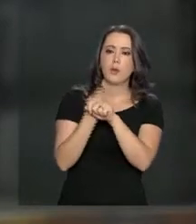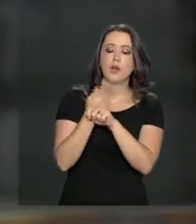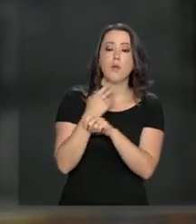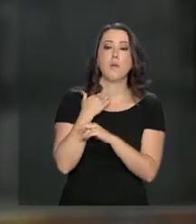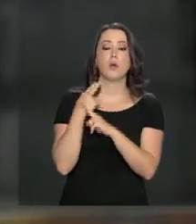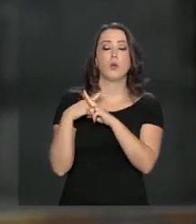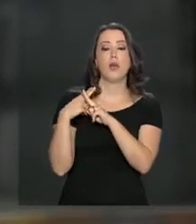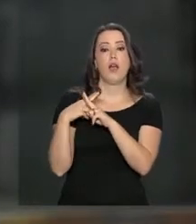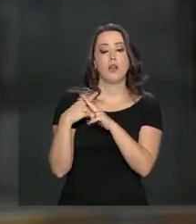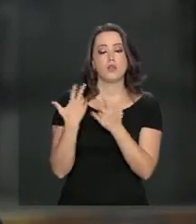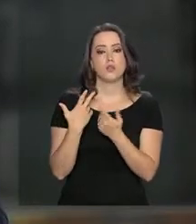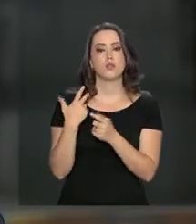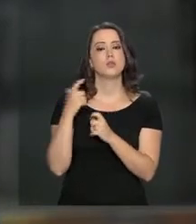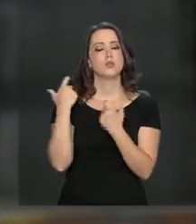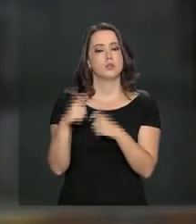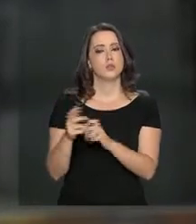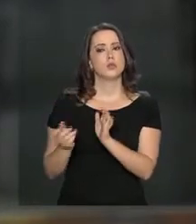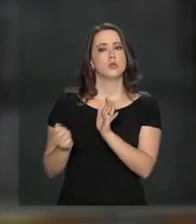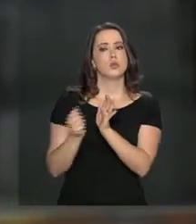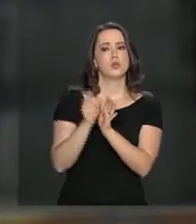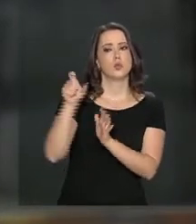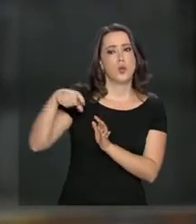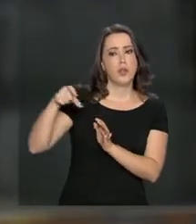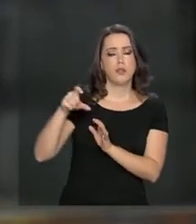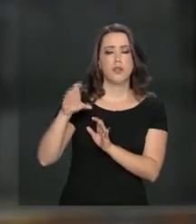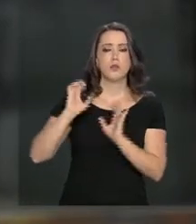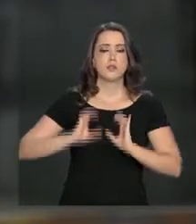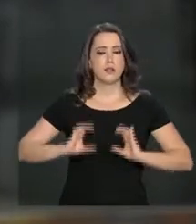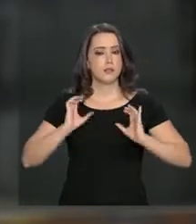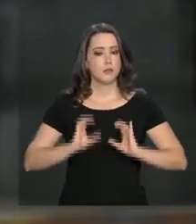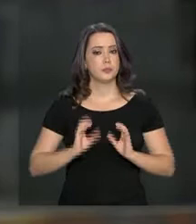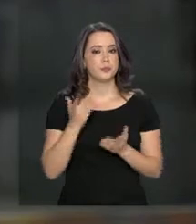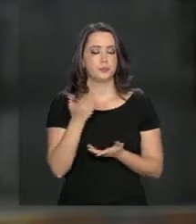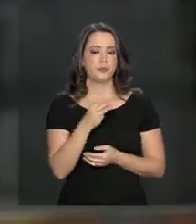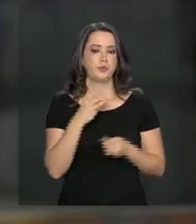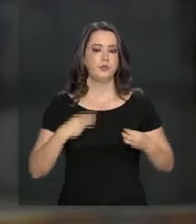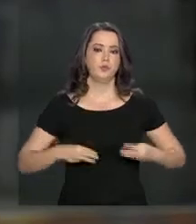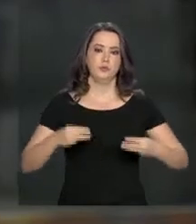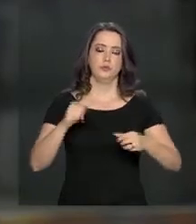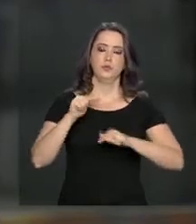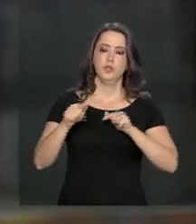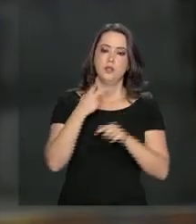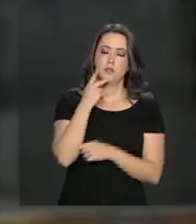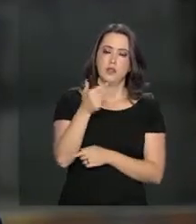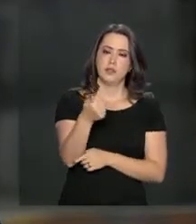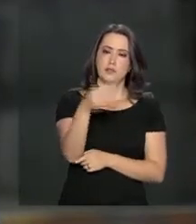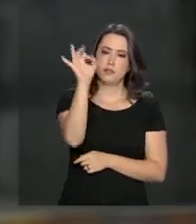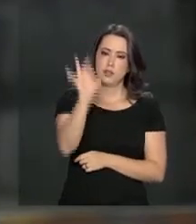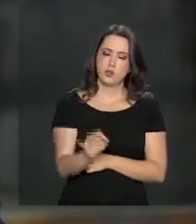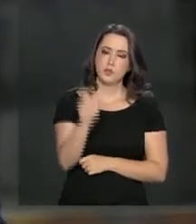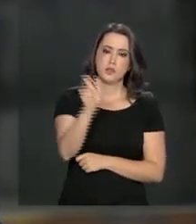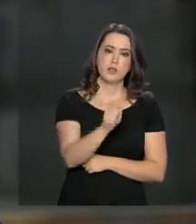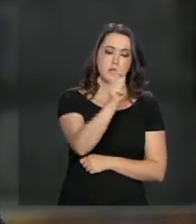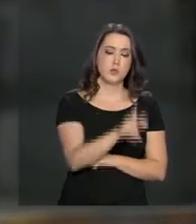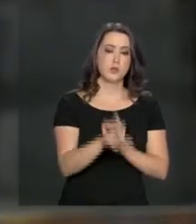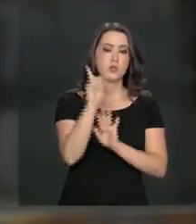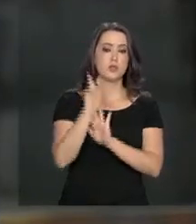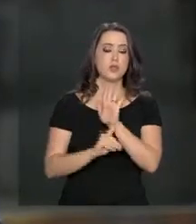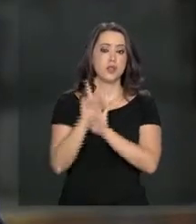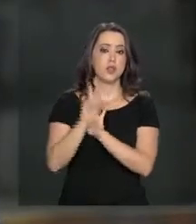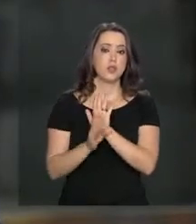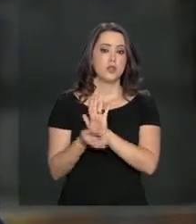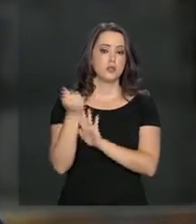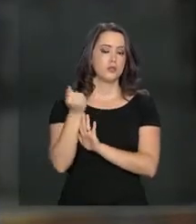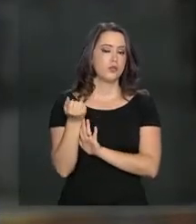agência da Caixa Econômica Federal, levar o cartão cidadão. E olha, segundo o Ministério do Trabalho, 7% das pessoas que têm direito a esse